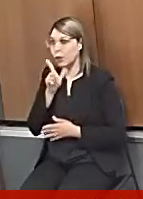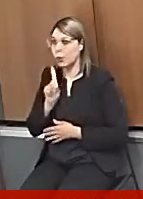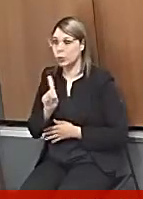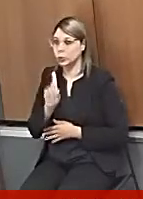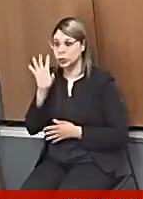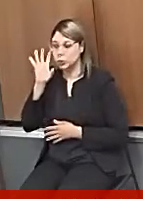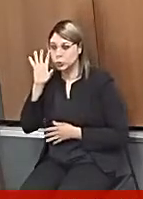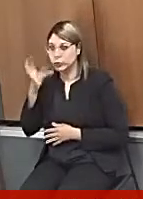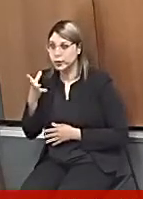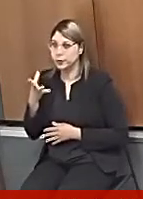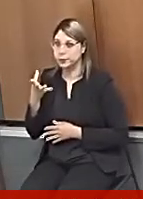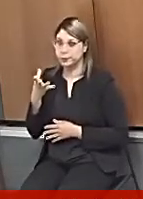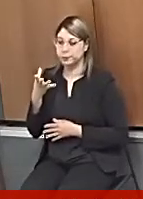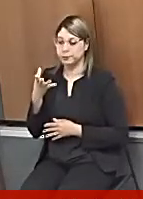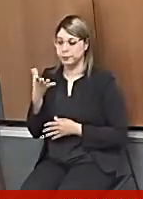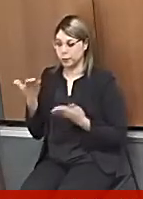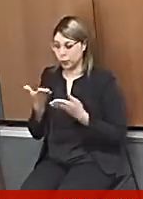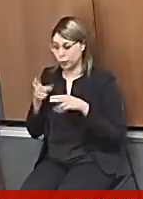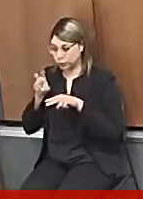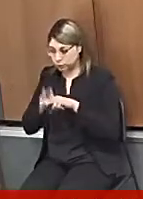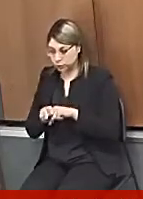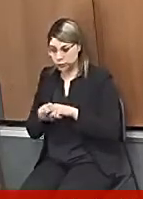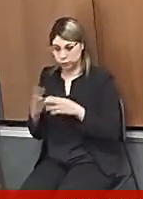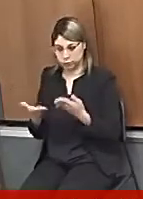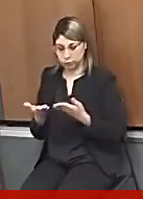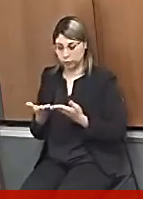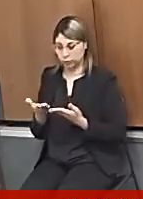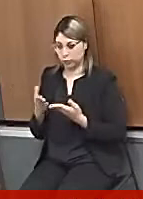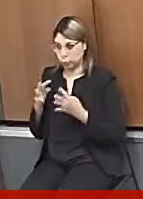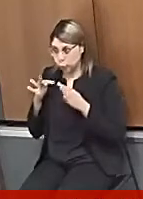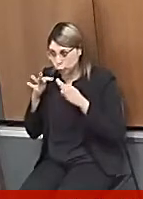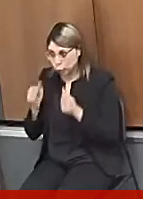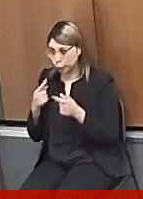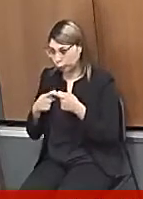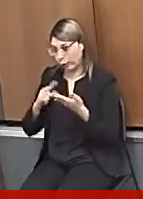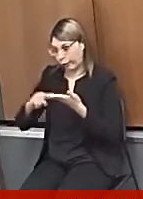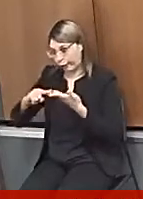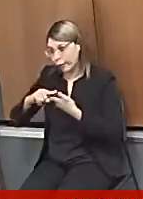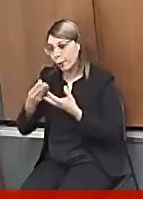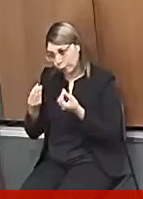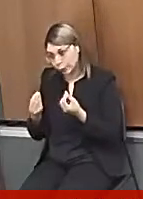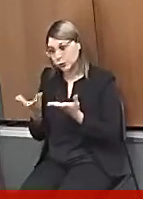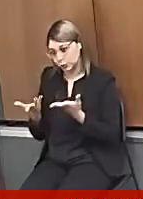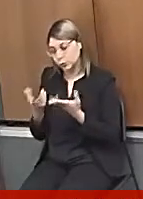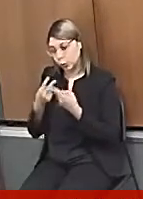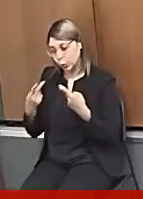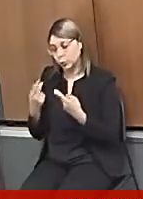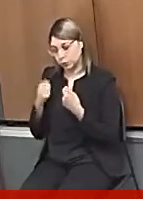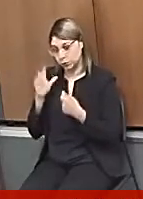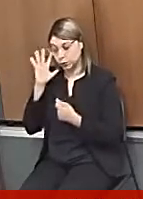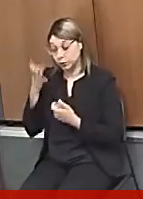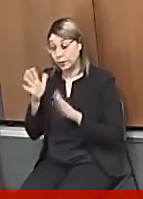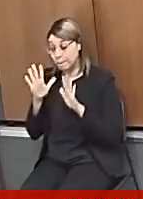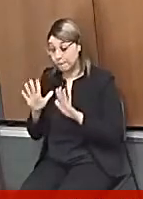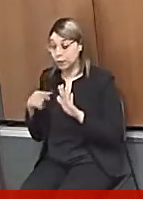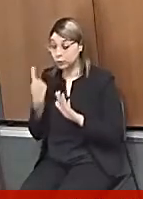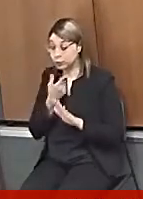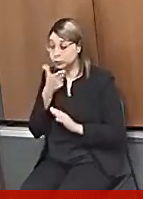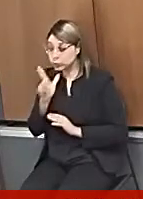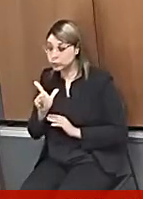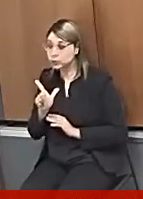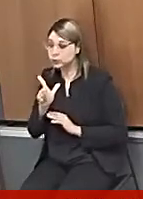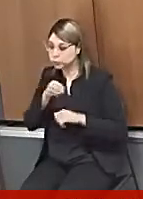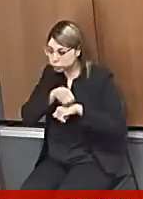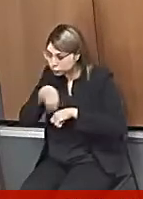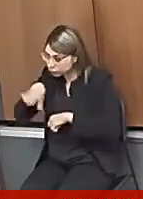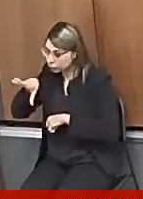resolver nessa sentada já de pronto todas as questões são muitas as questões que foram colocadas é nós vamos ter oportunidade